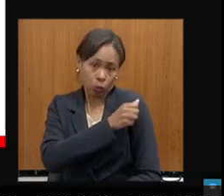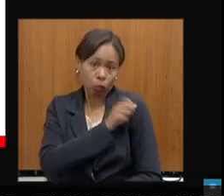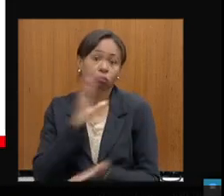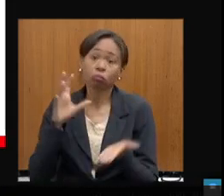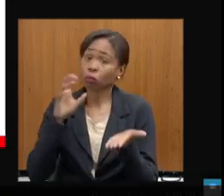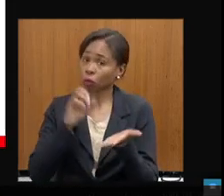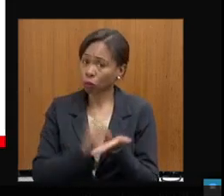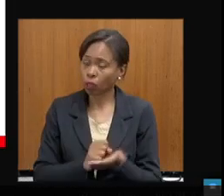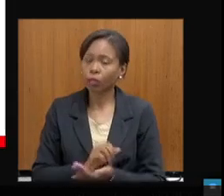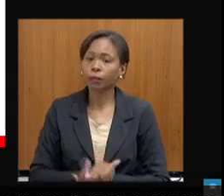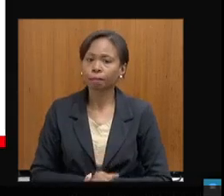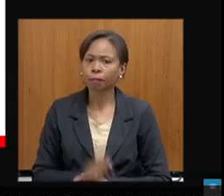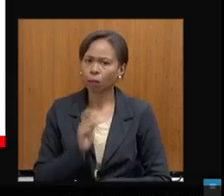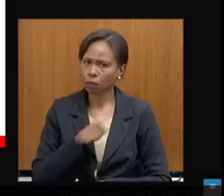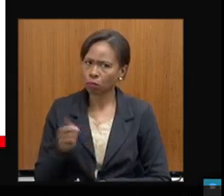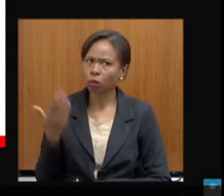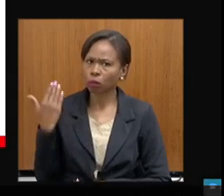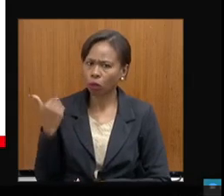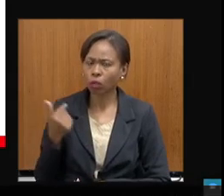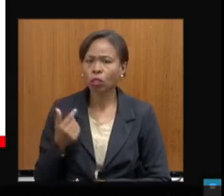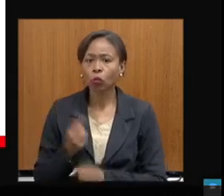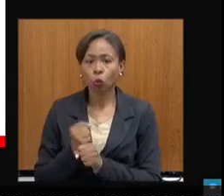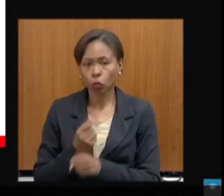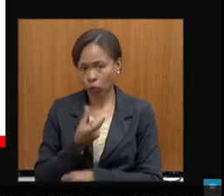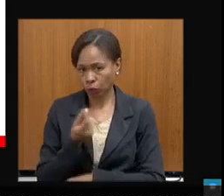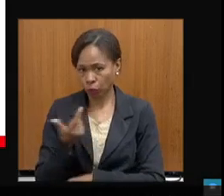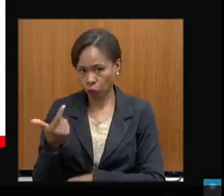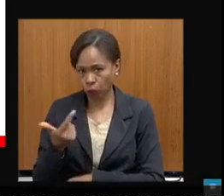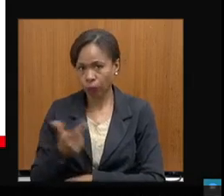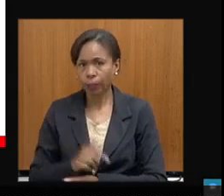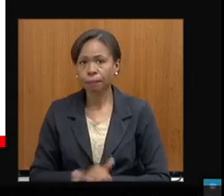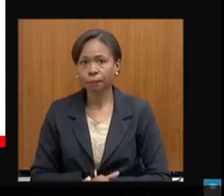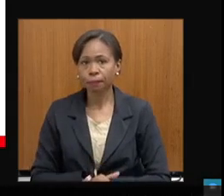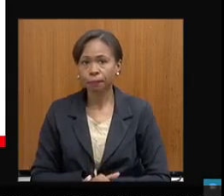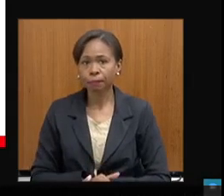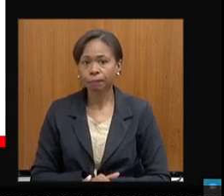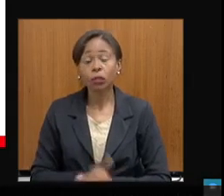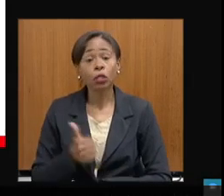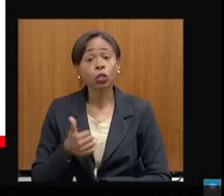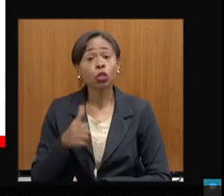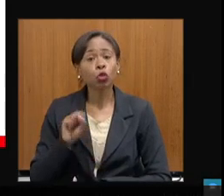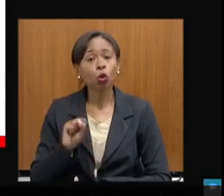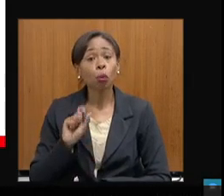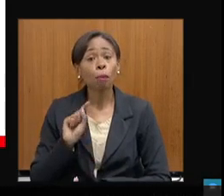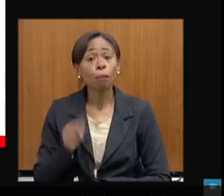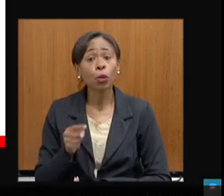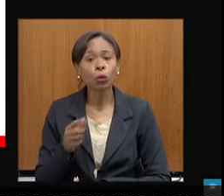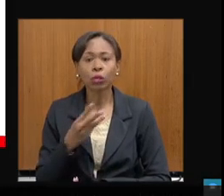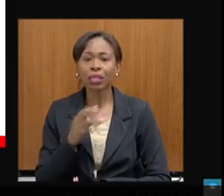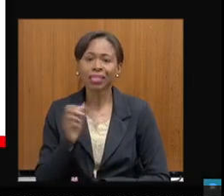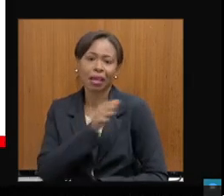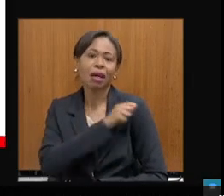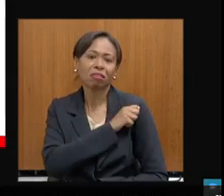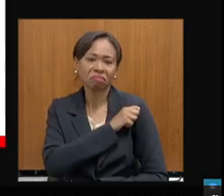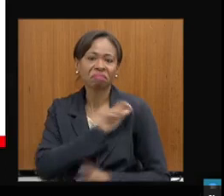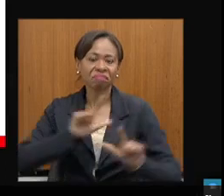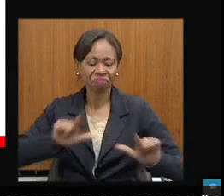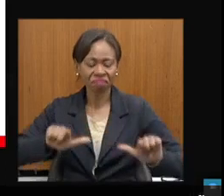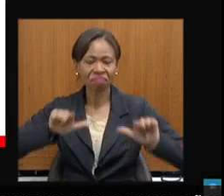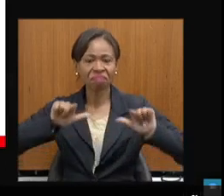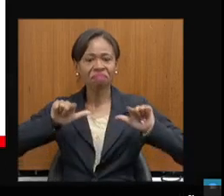agora dos últimos meses né número só de 2022 e com 18 mil e trezentos alunos certificados né